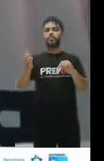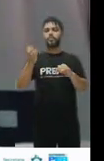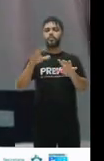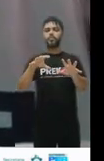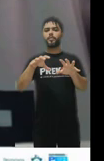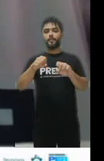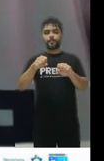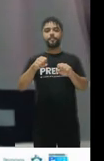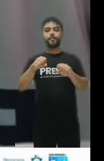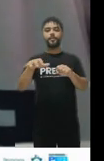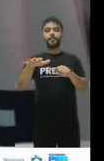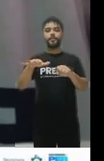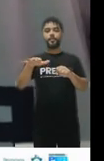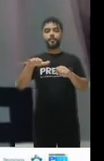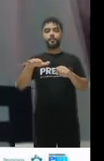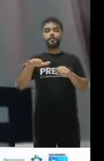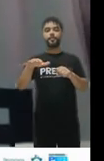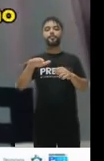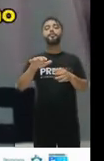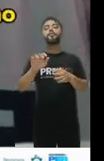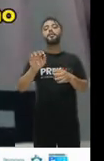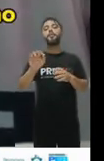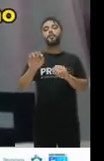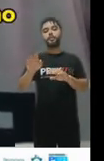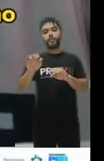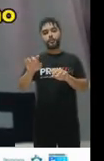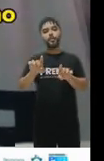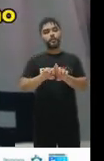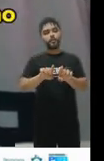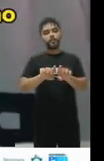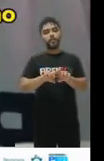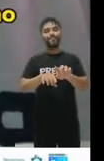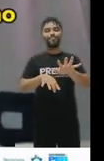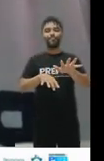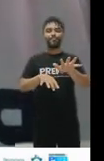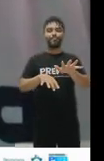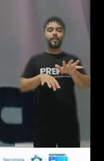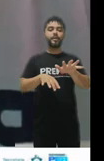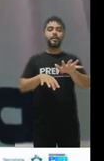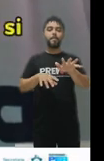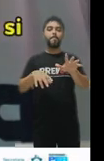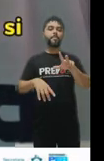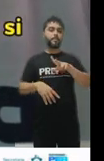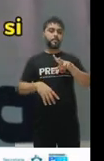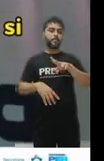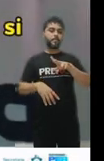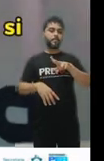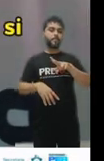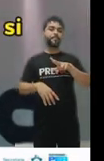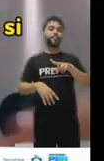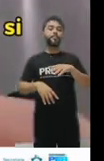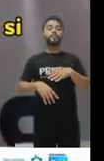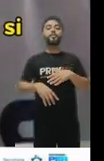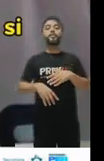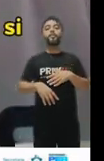acadêmica, tanto no âmbito educacional quanto no âmbito pessoal. O polo,